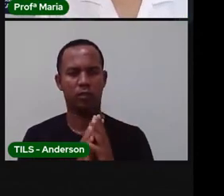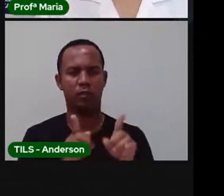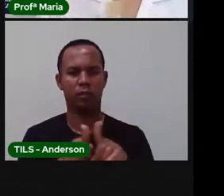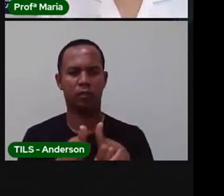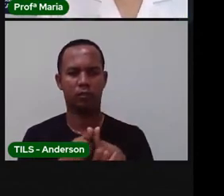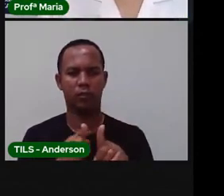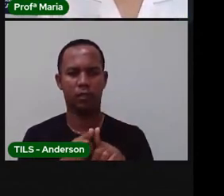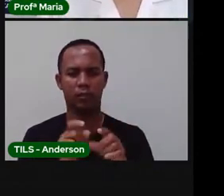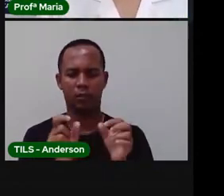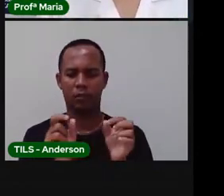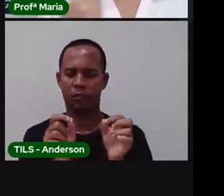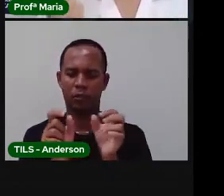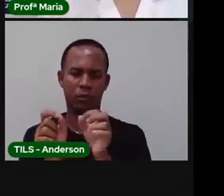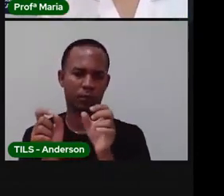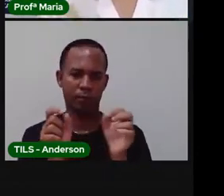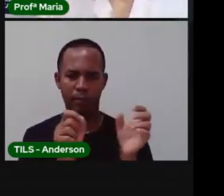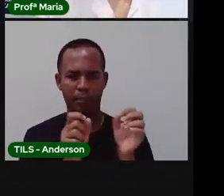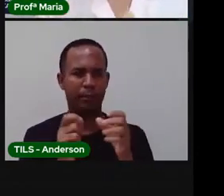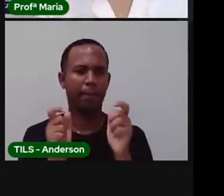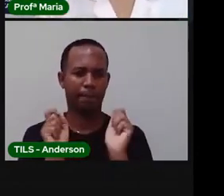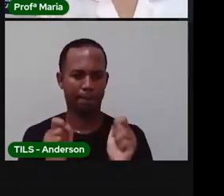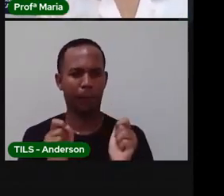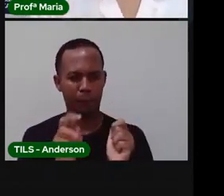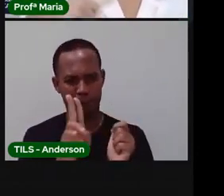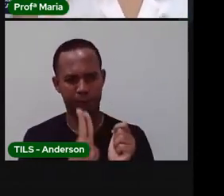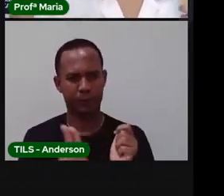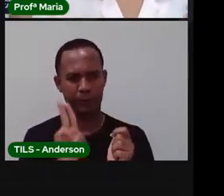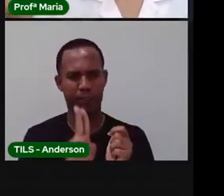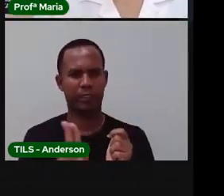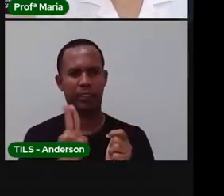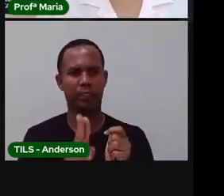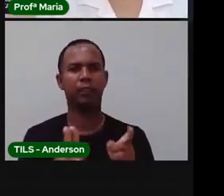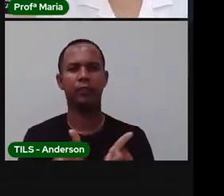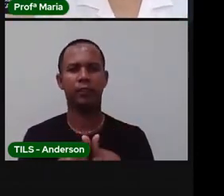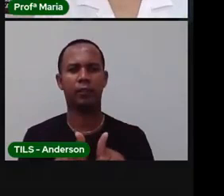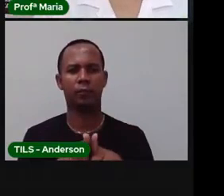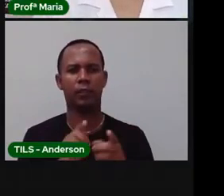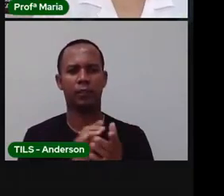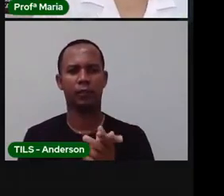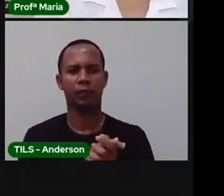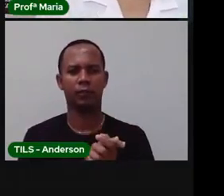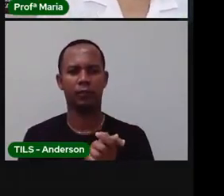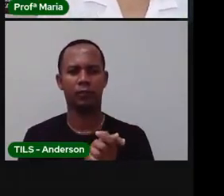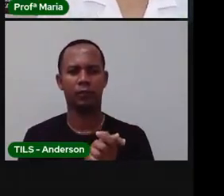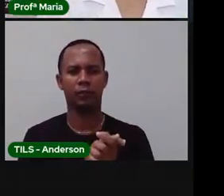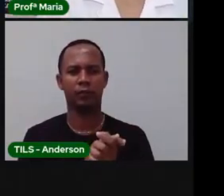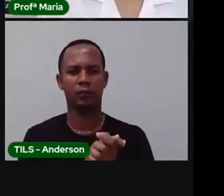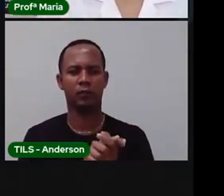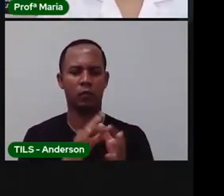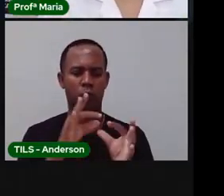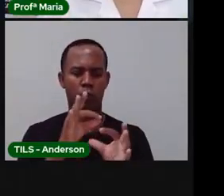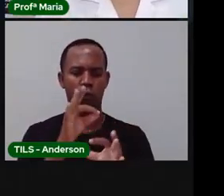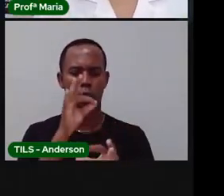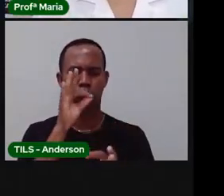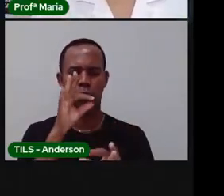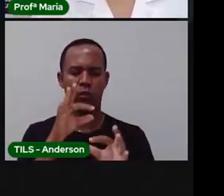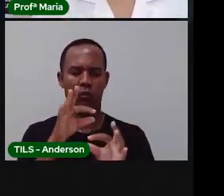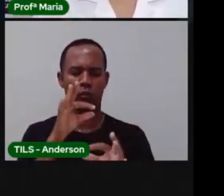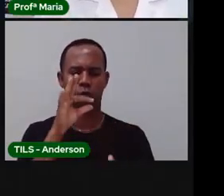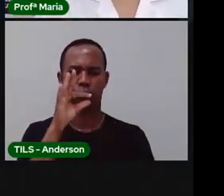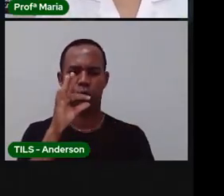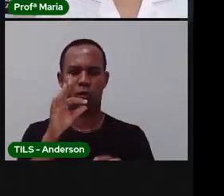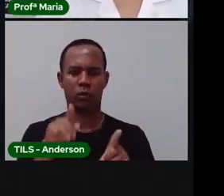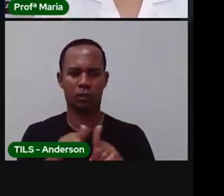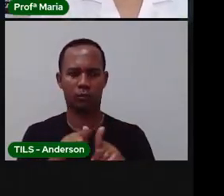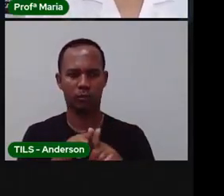tampinha também. Olha a reciclagem aí, né? A reutilização de material. Posso usar o canudinho do suco. Corto